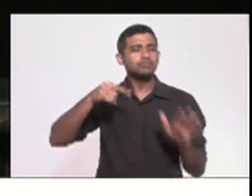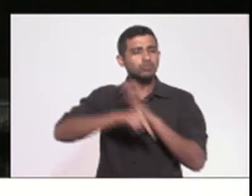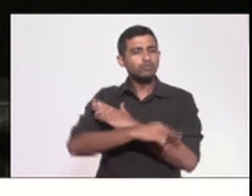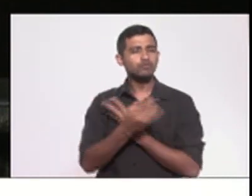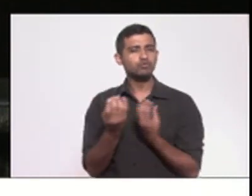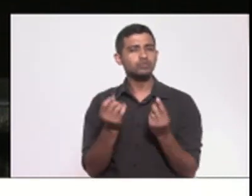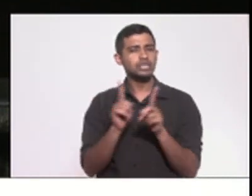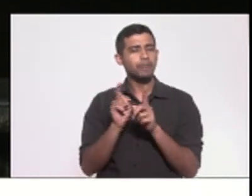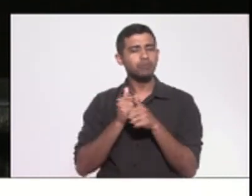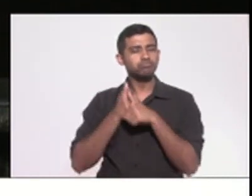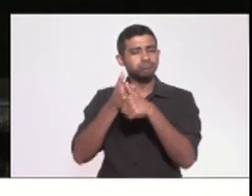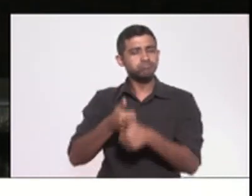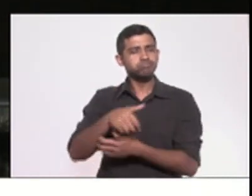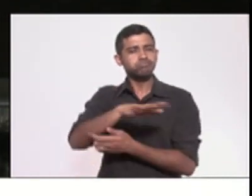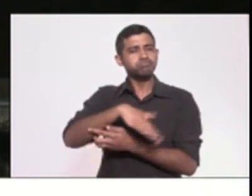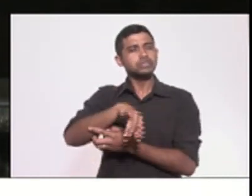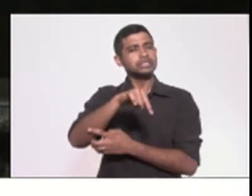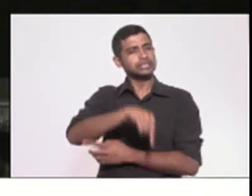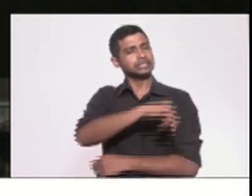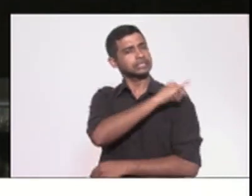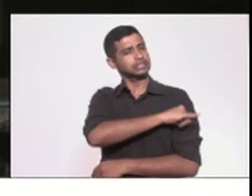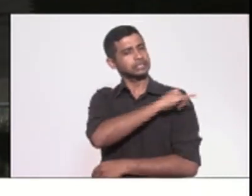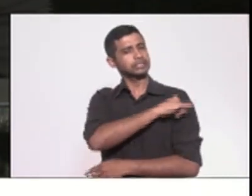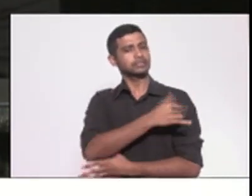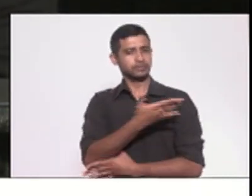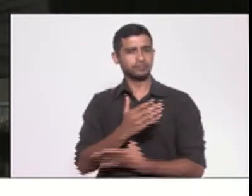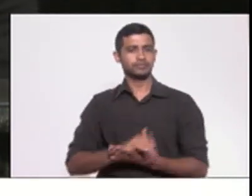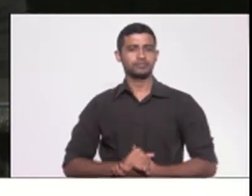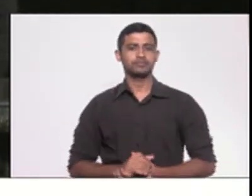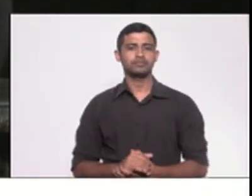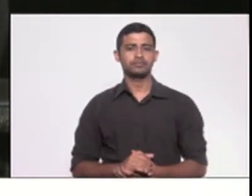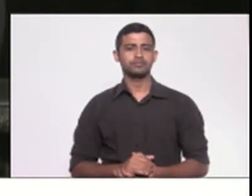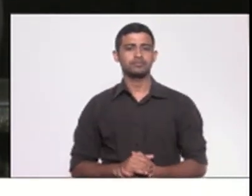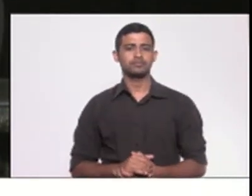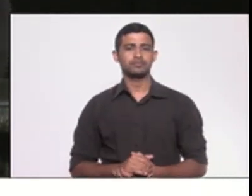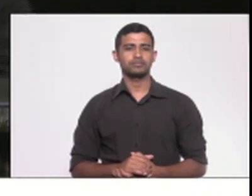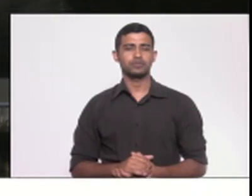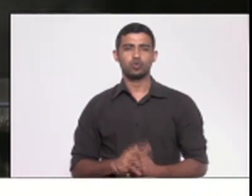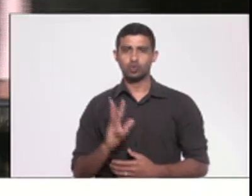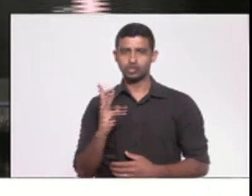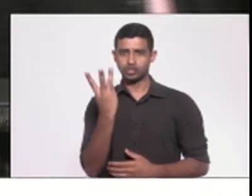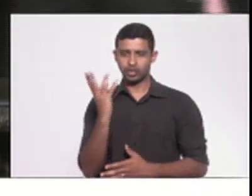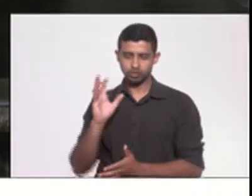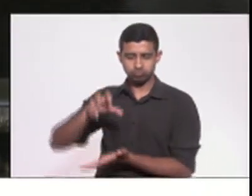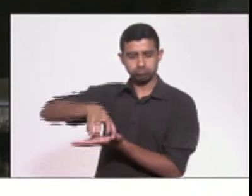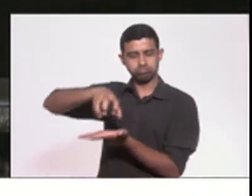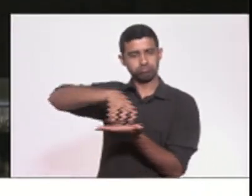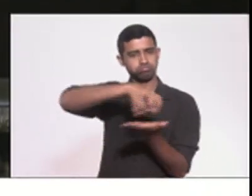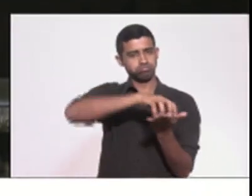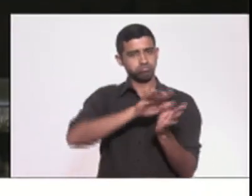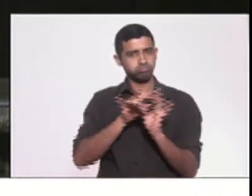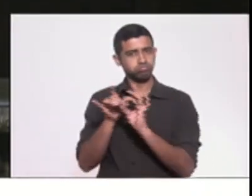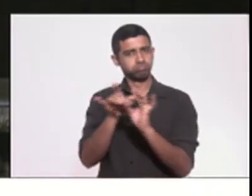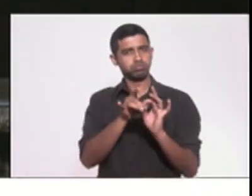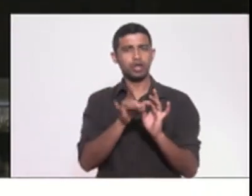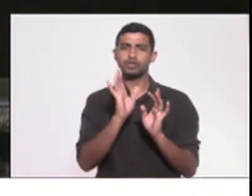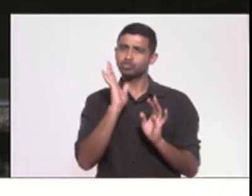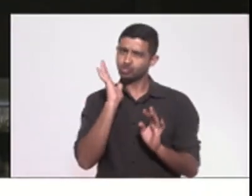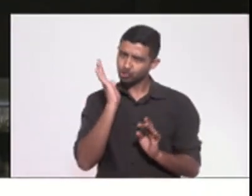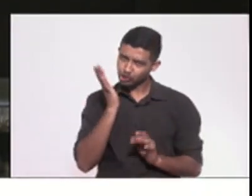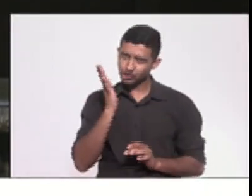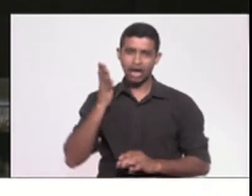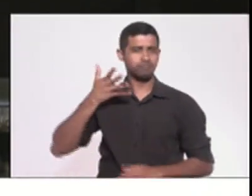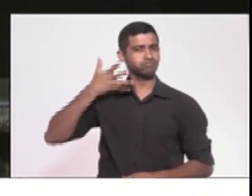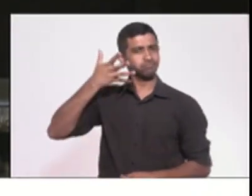aproximar desse tesouro que a gente tem no Rio, com as 3 sedes, né, que se complementam e puderam já se apresentar aqui no